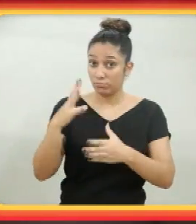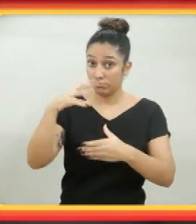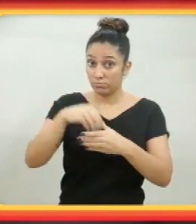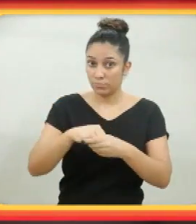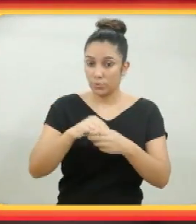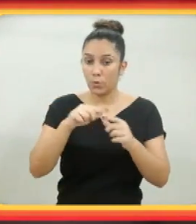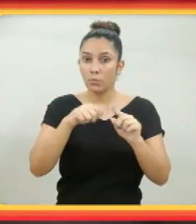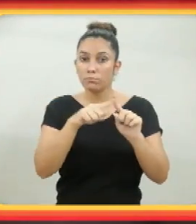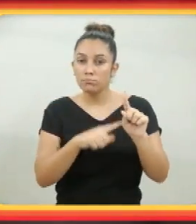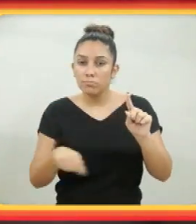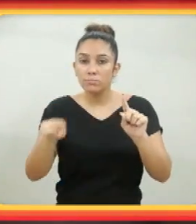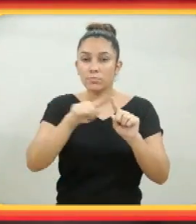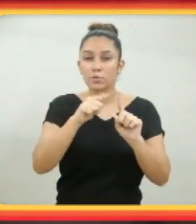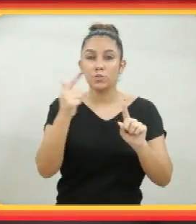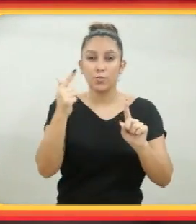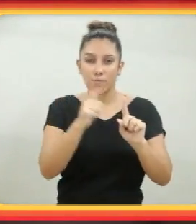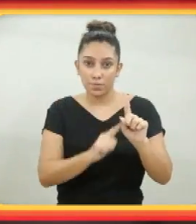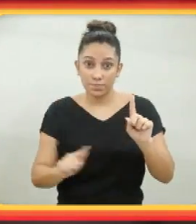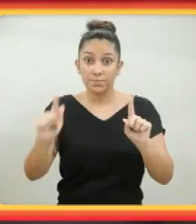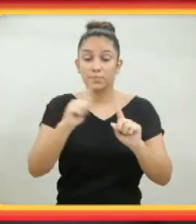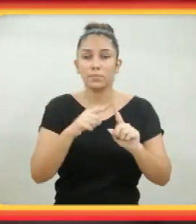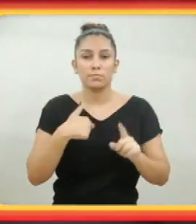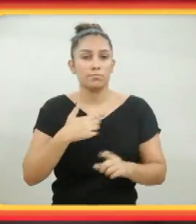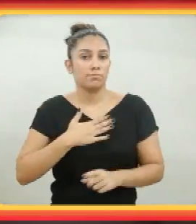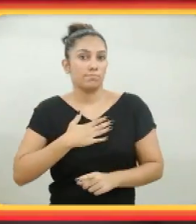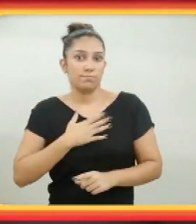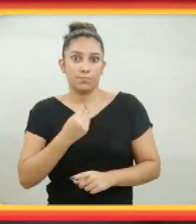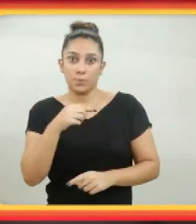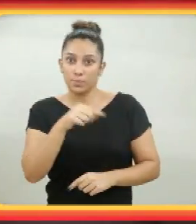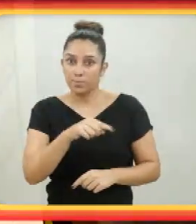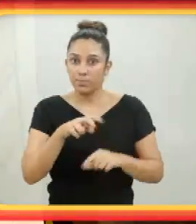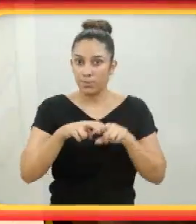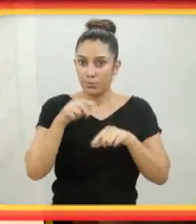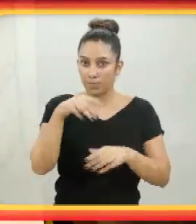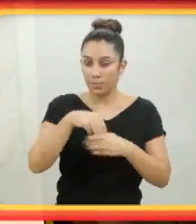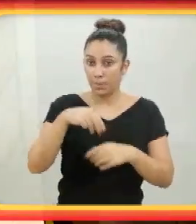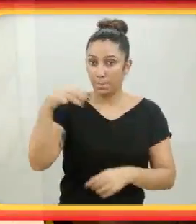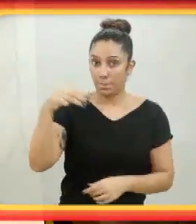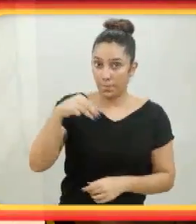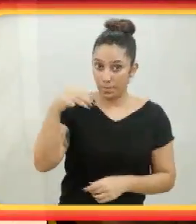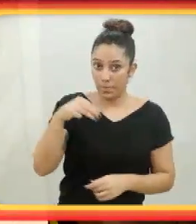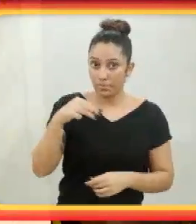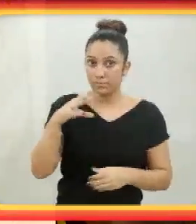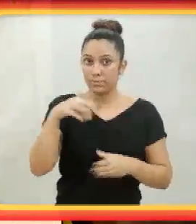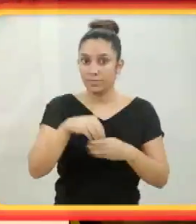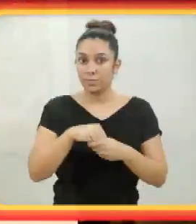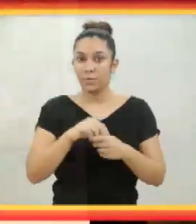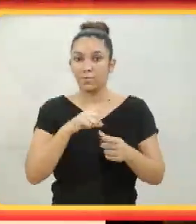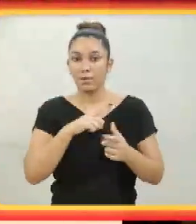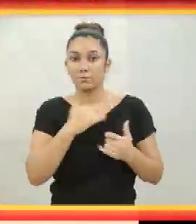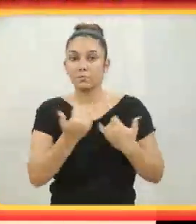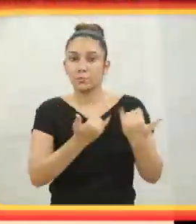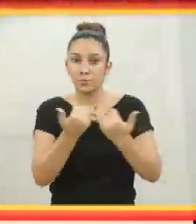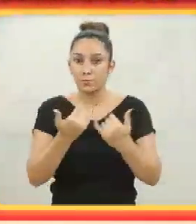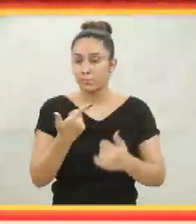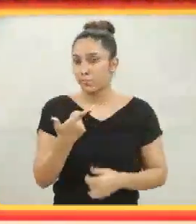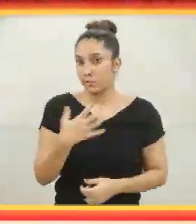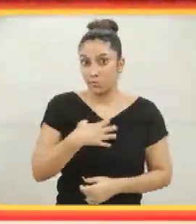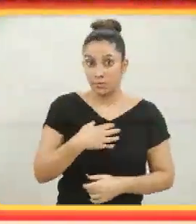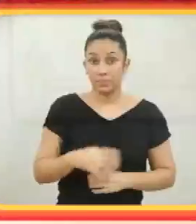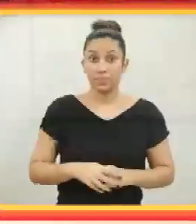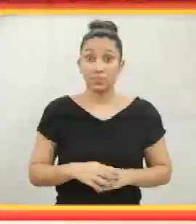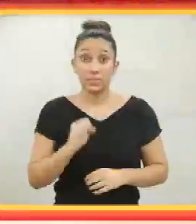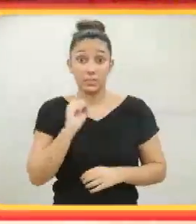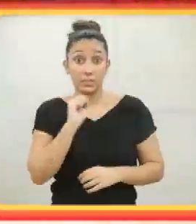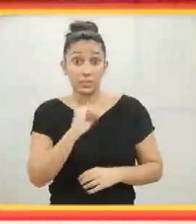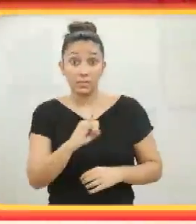com os desenhos, aí depende. Se eu vou trabalhar com formas geométricas, que eu gosto muito,